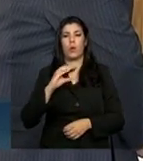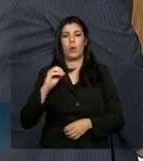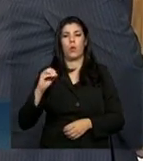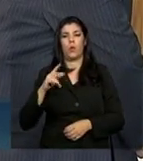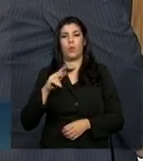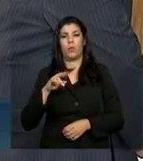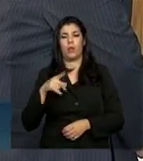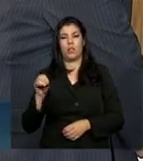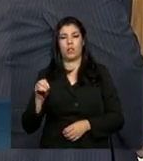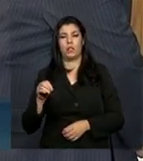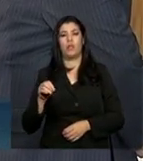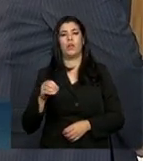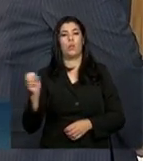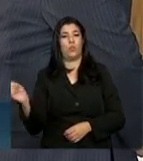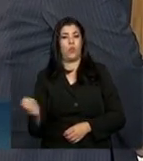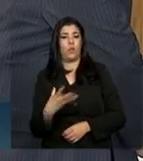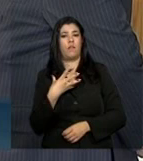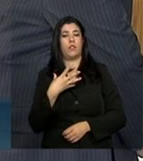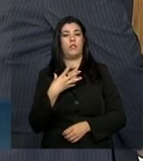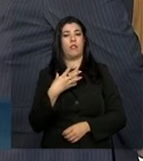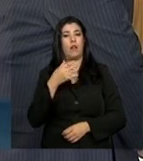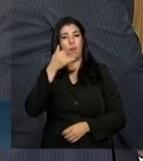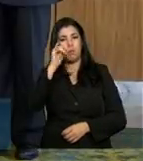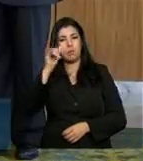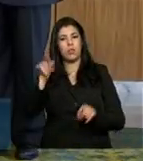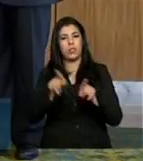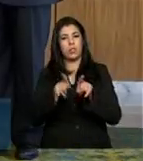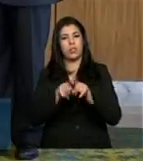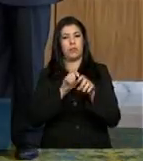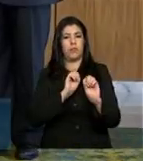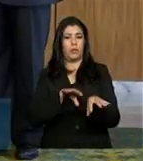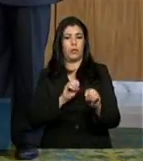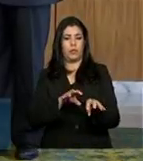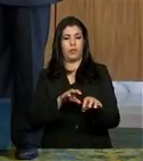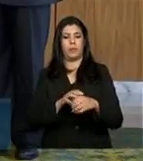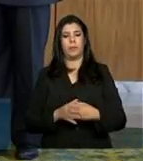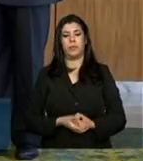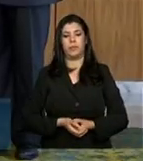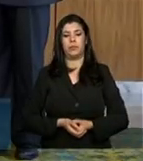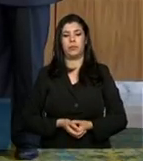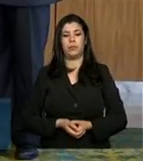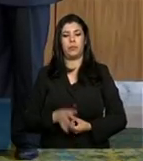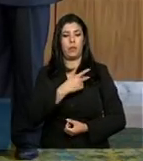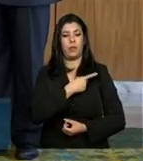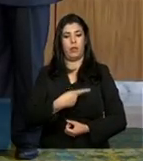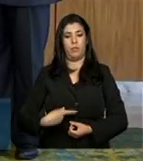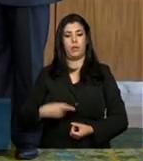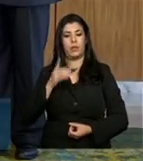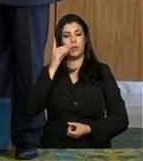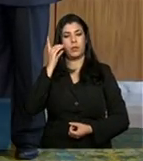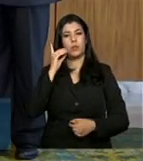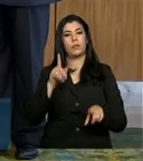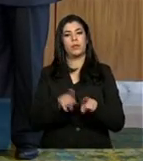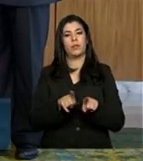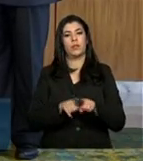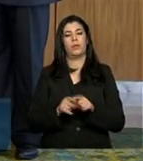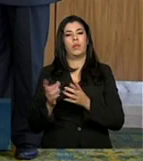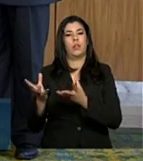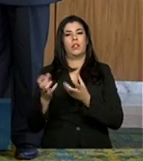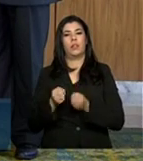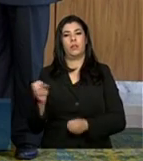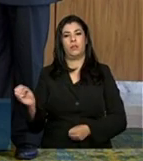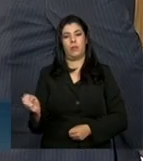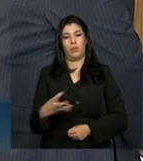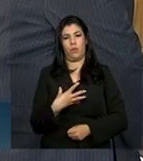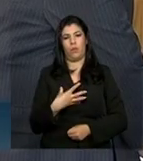inovação, energia e educação. A presidenta Dilma Rousseff, então, recebe o novo embaixador do